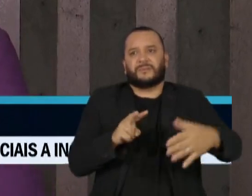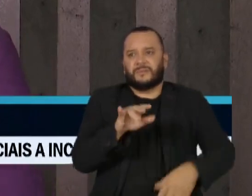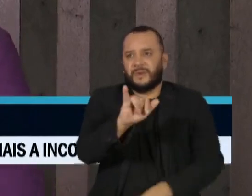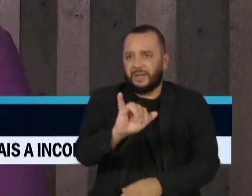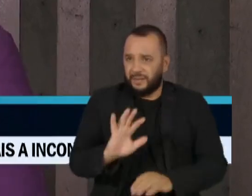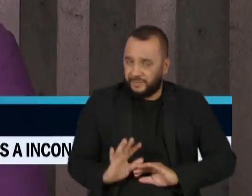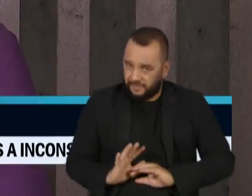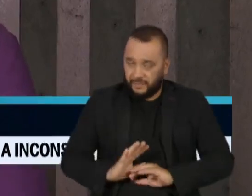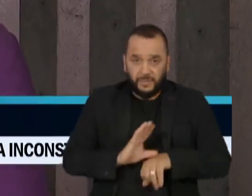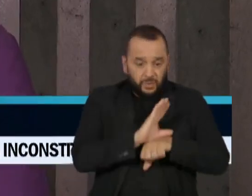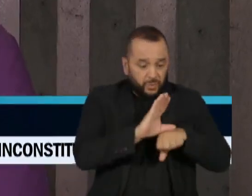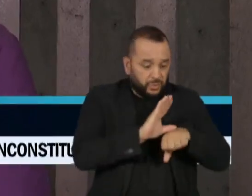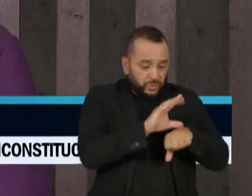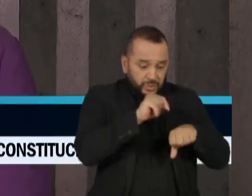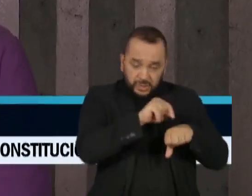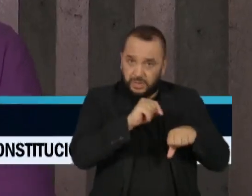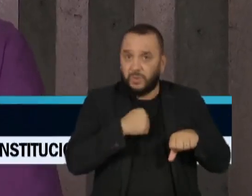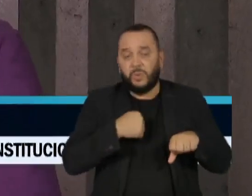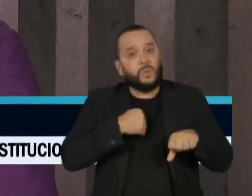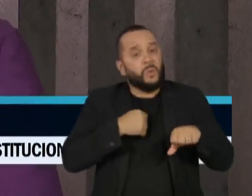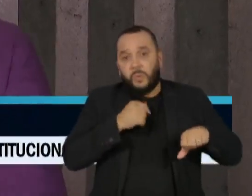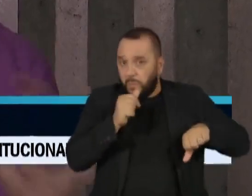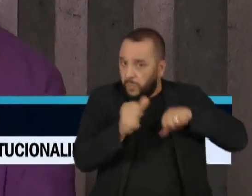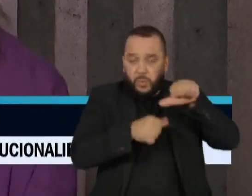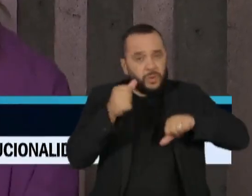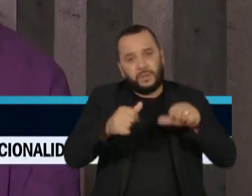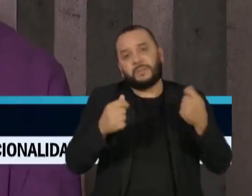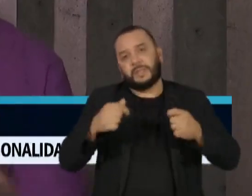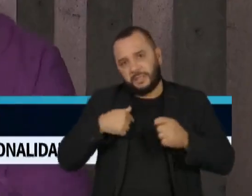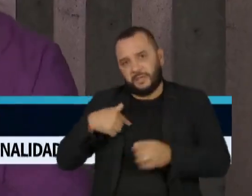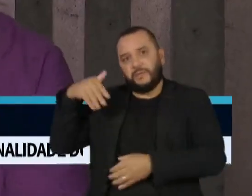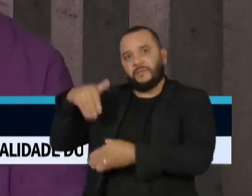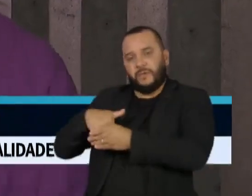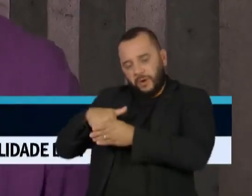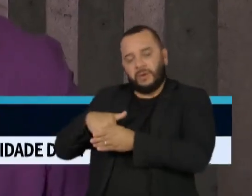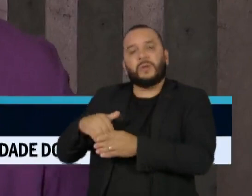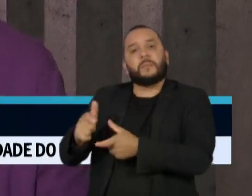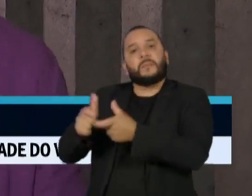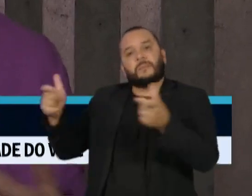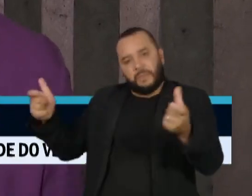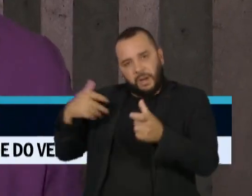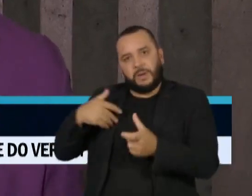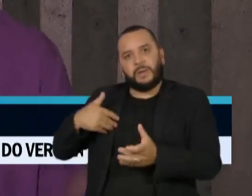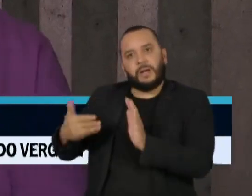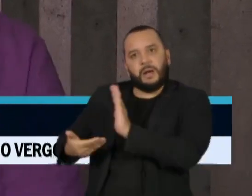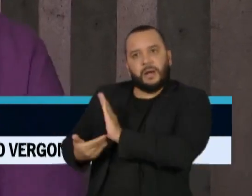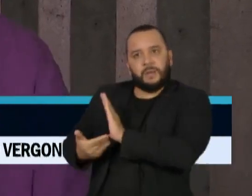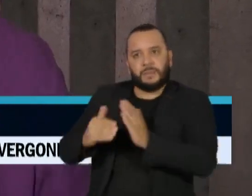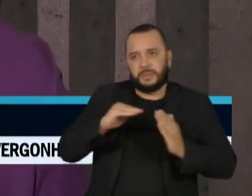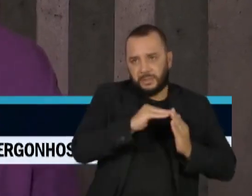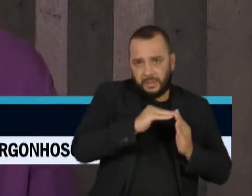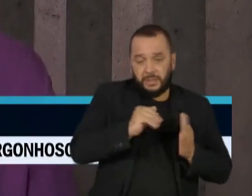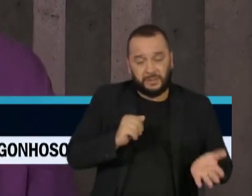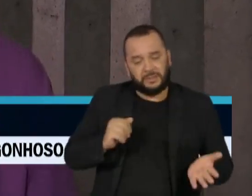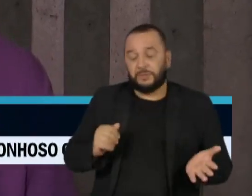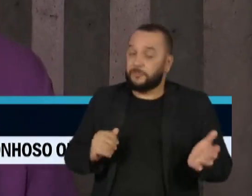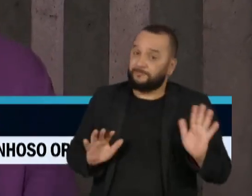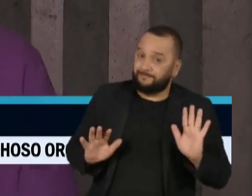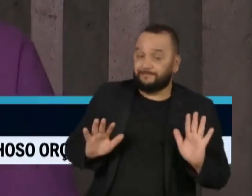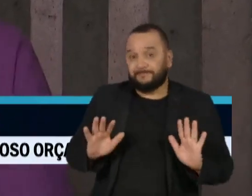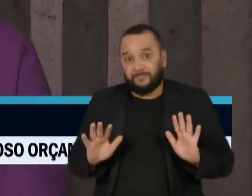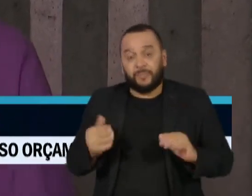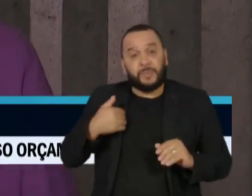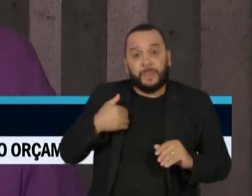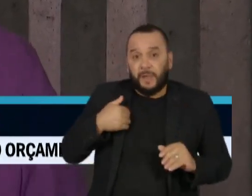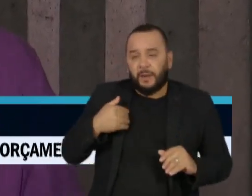Constituição é preciso ter maioria dos votos na Câmara e no Senado. Com receio de não conseguir fazer as mudanças que